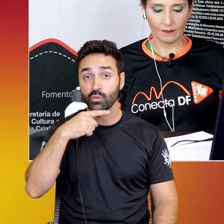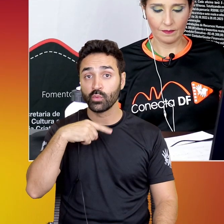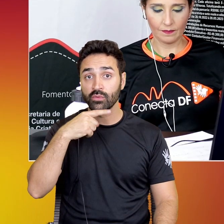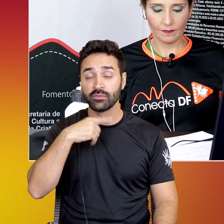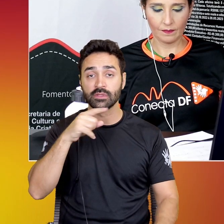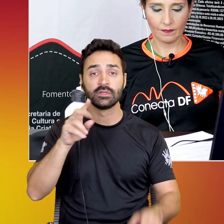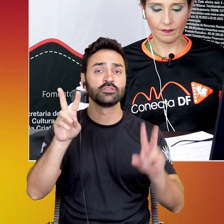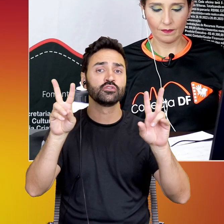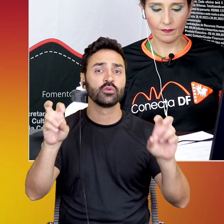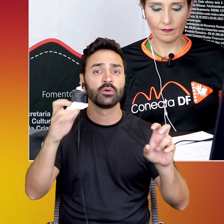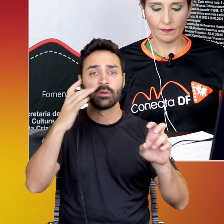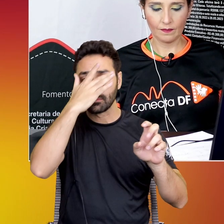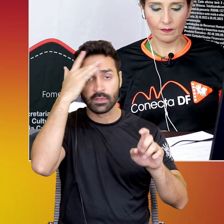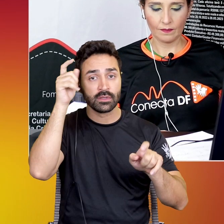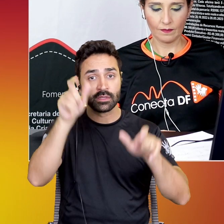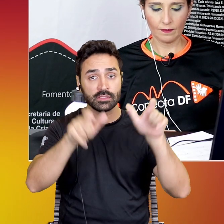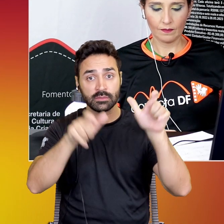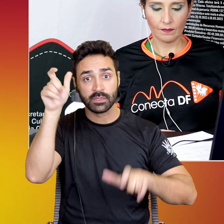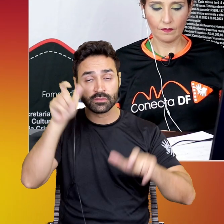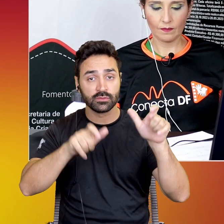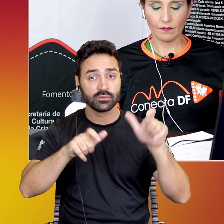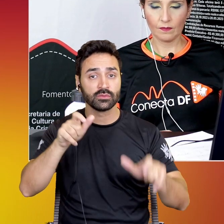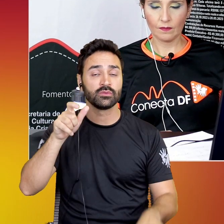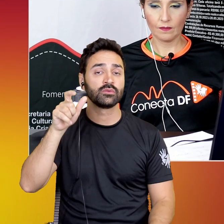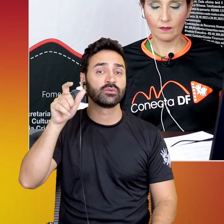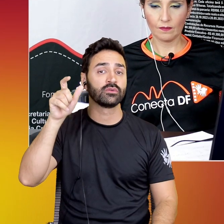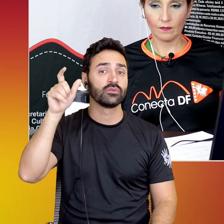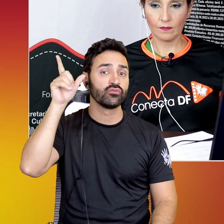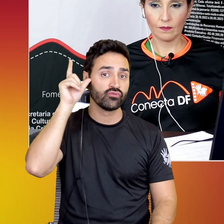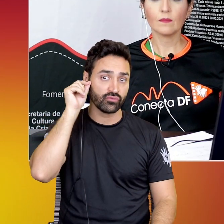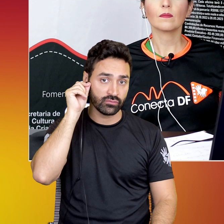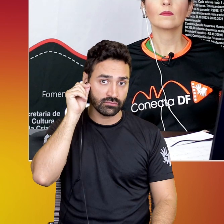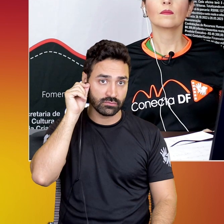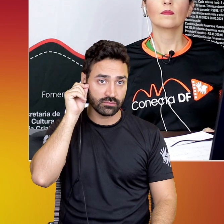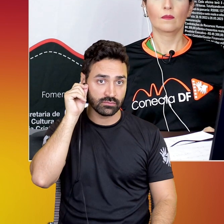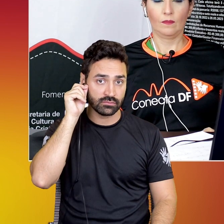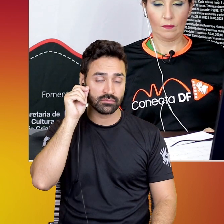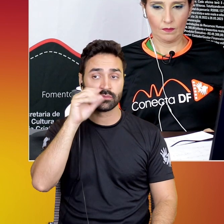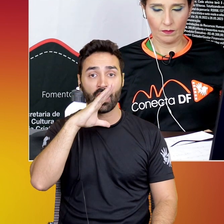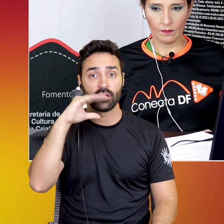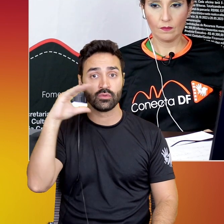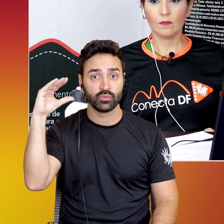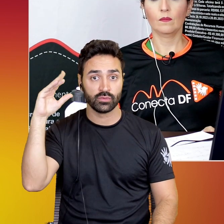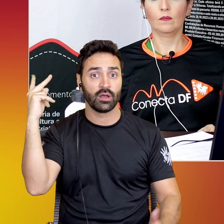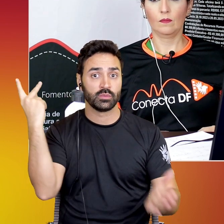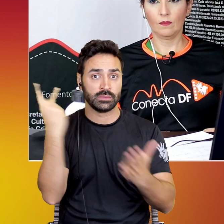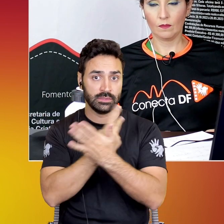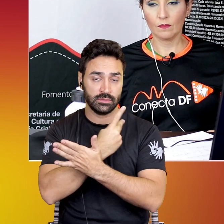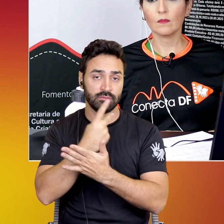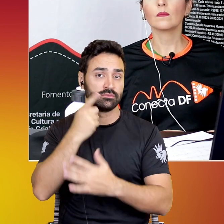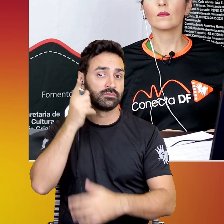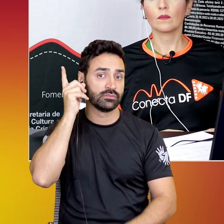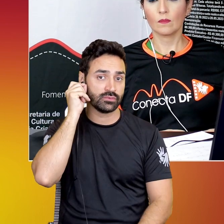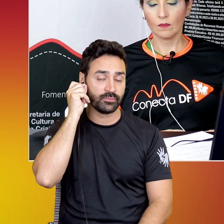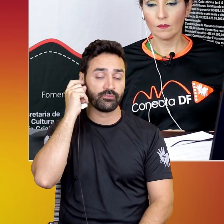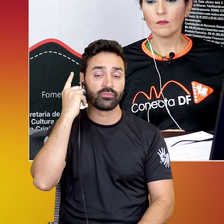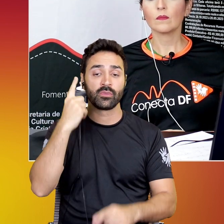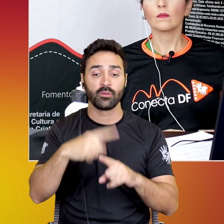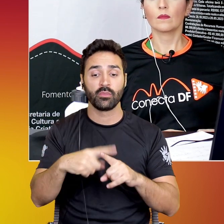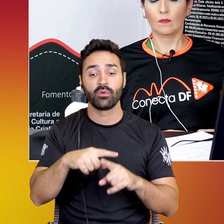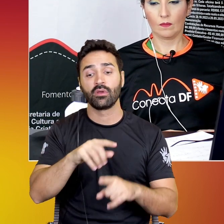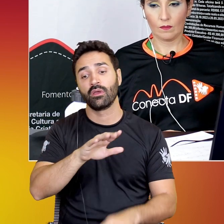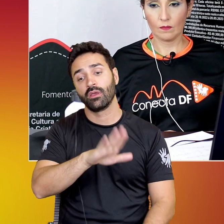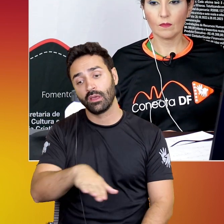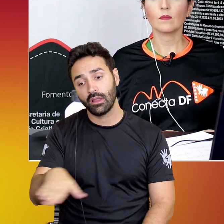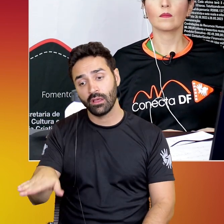às pessoas que perdem a audição na fase adulta. Né? Que eu acho que na fase infantil tem um acompanhamento